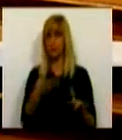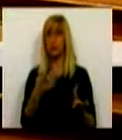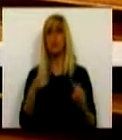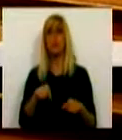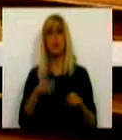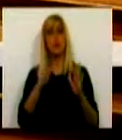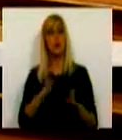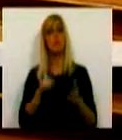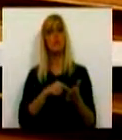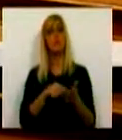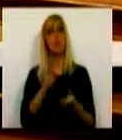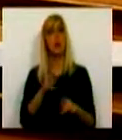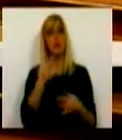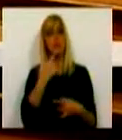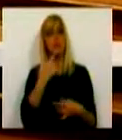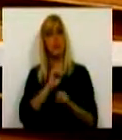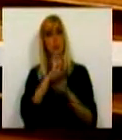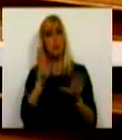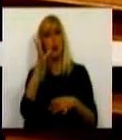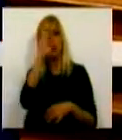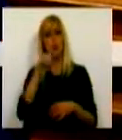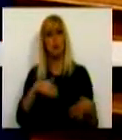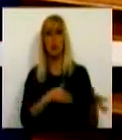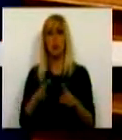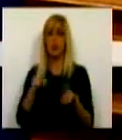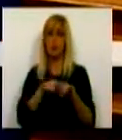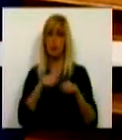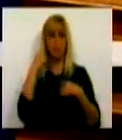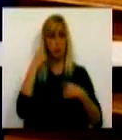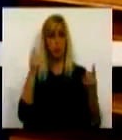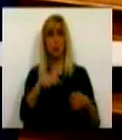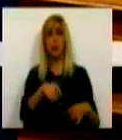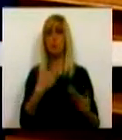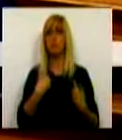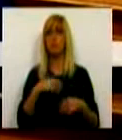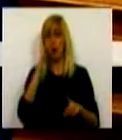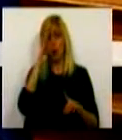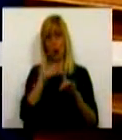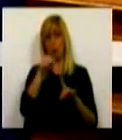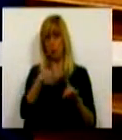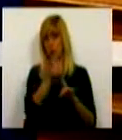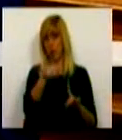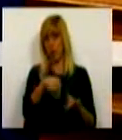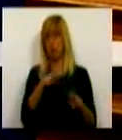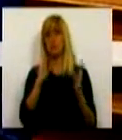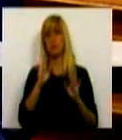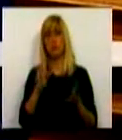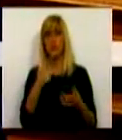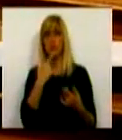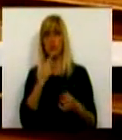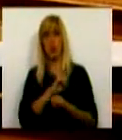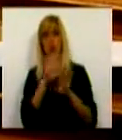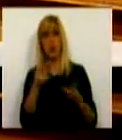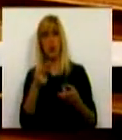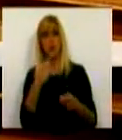será necessário que entendamos o Estado como estratega das políticas públicas, mas para isso nós precisamos também de nos entender sobre aquilo a